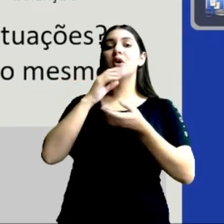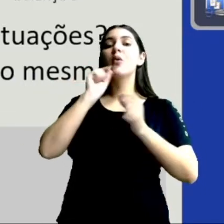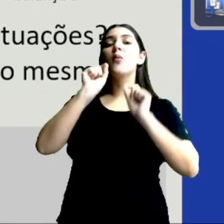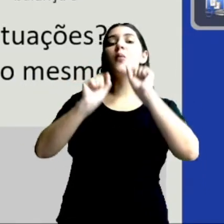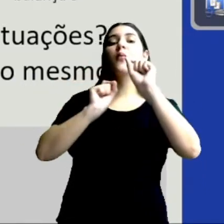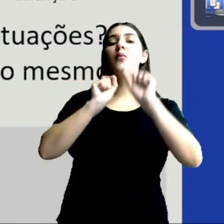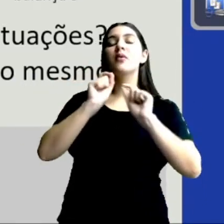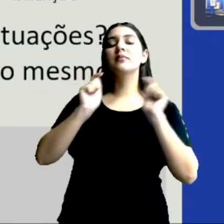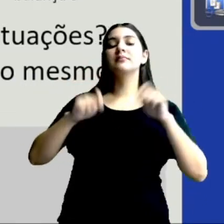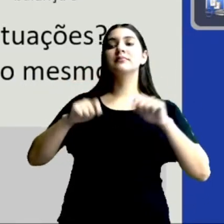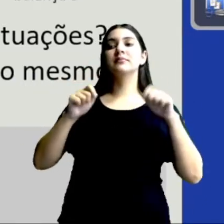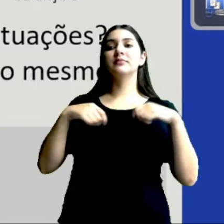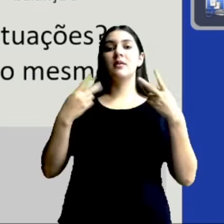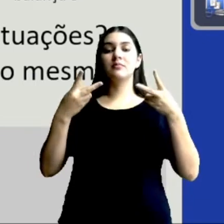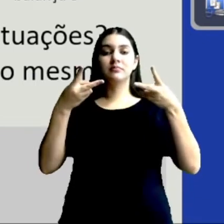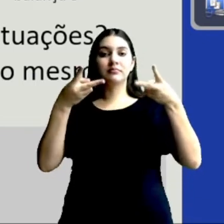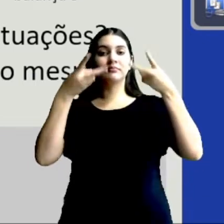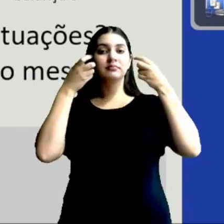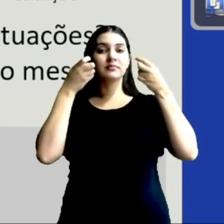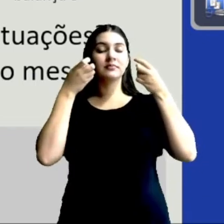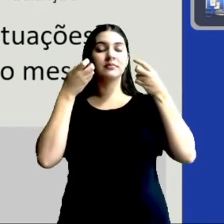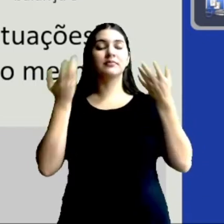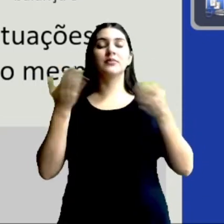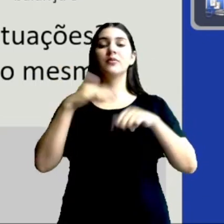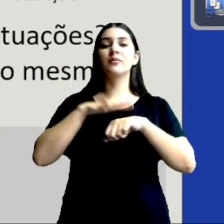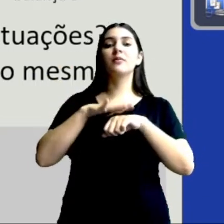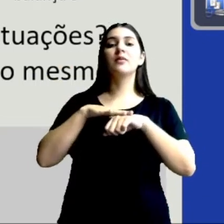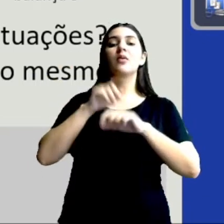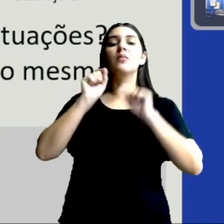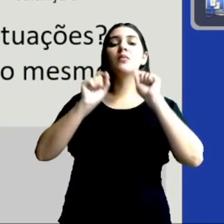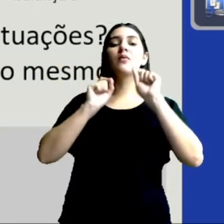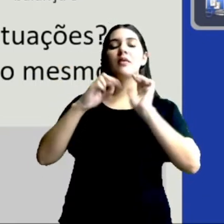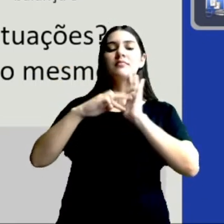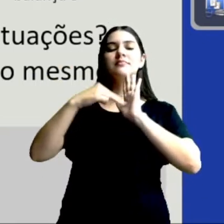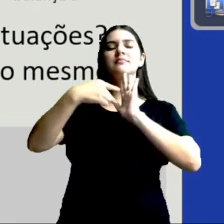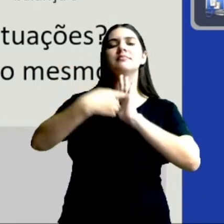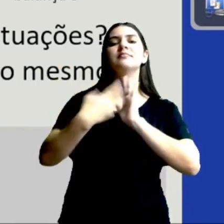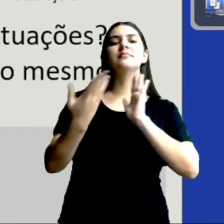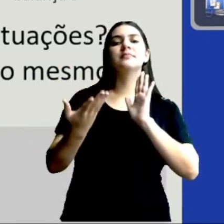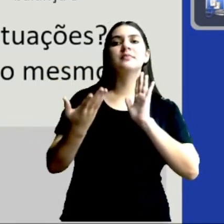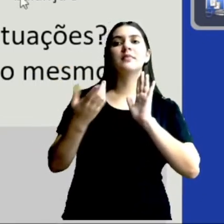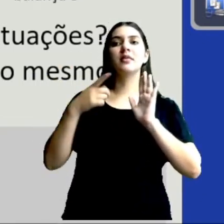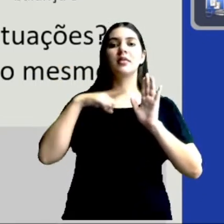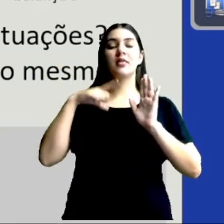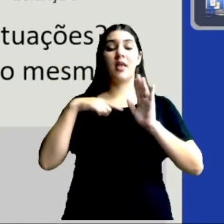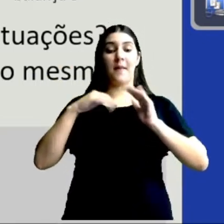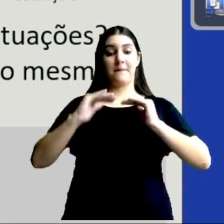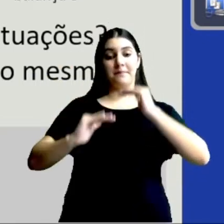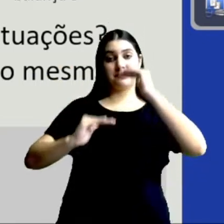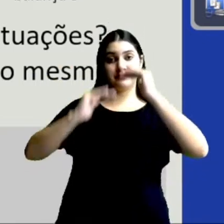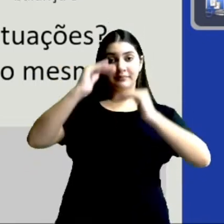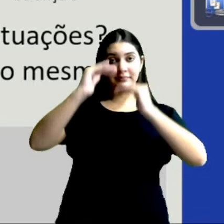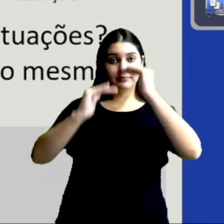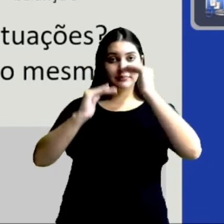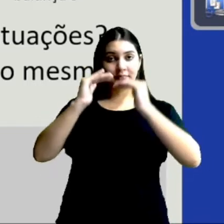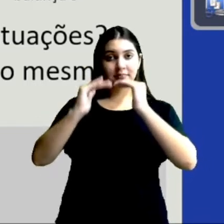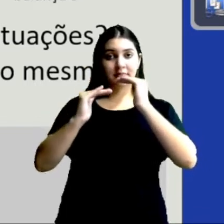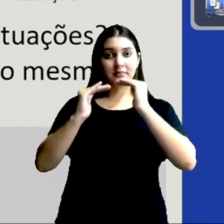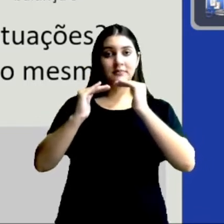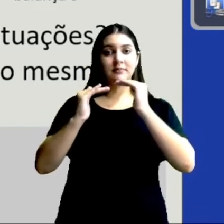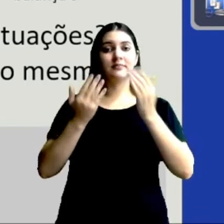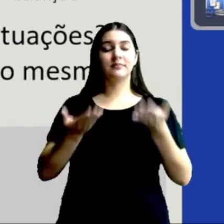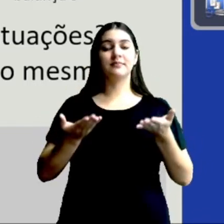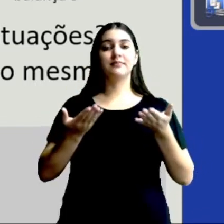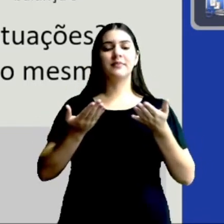gente pode perceber nessa situação, né? O que significa a gente ter balança